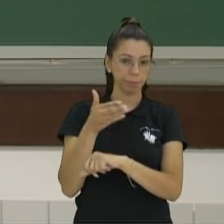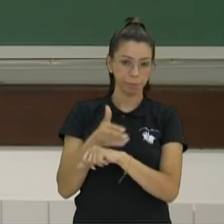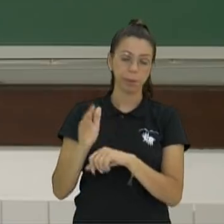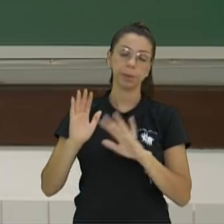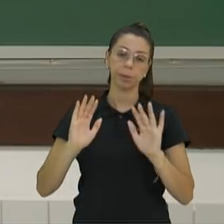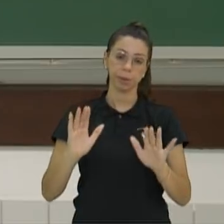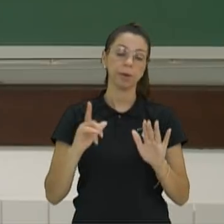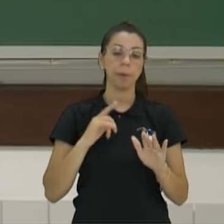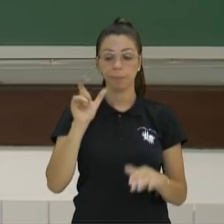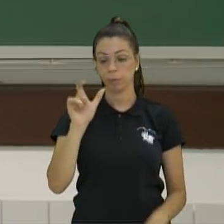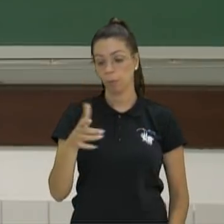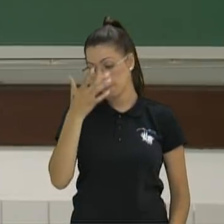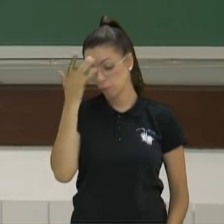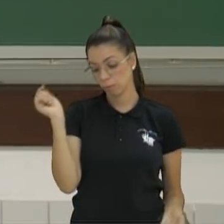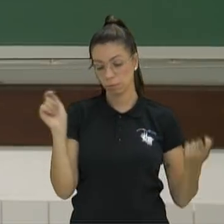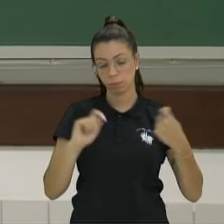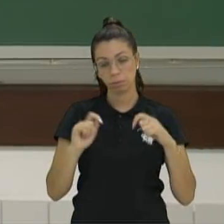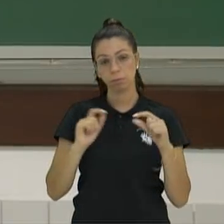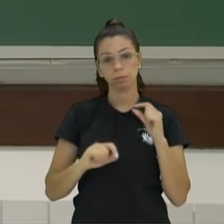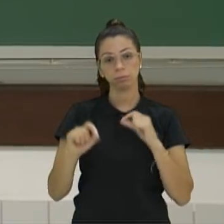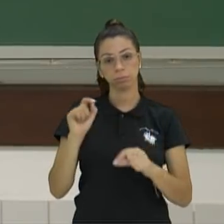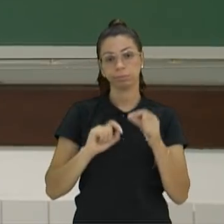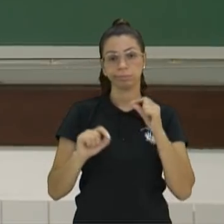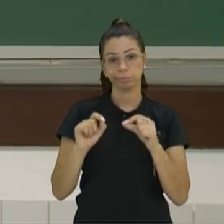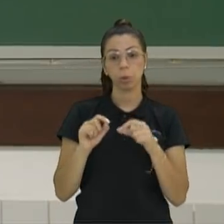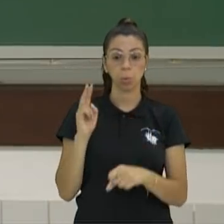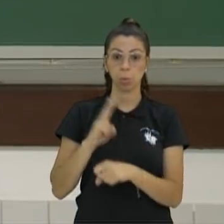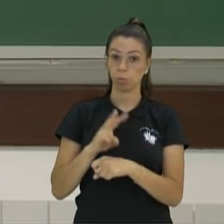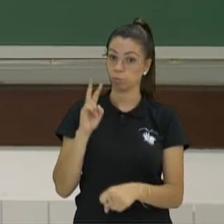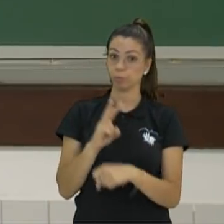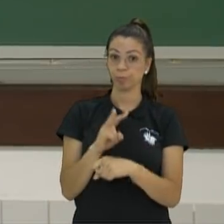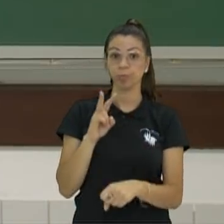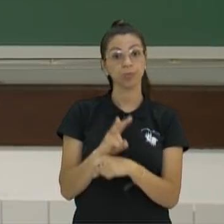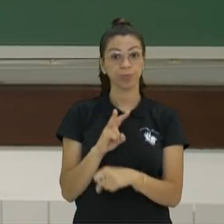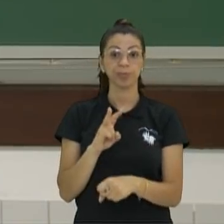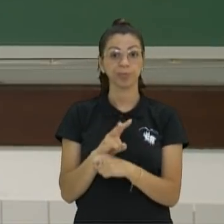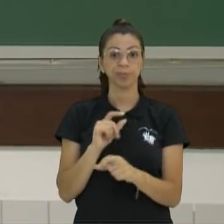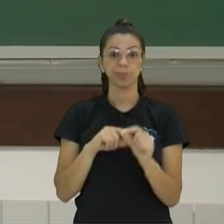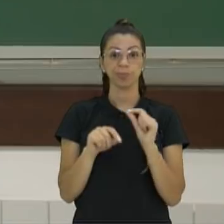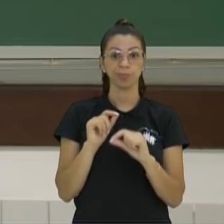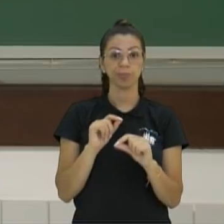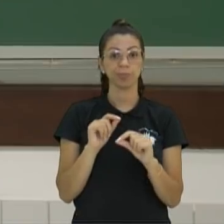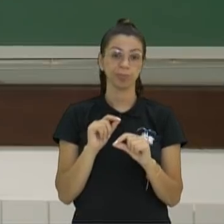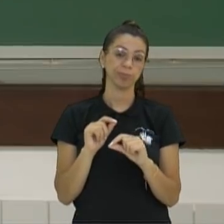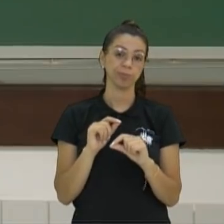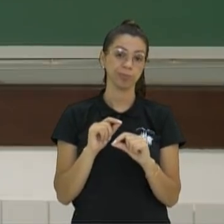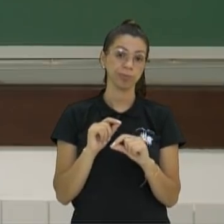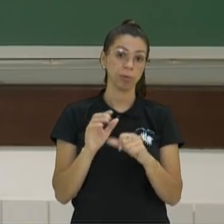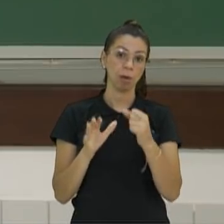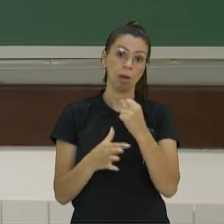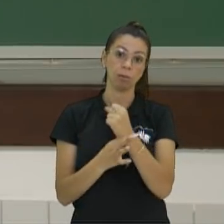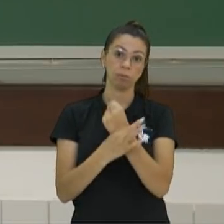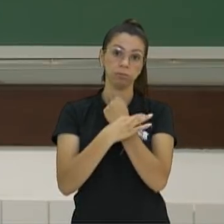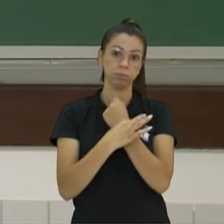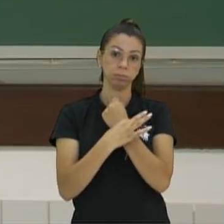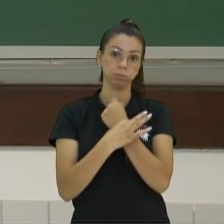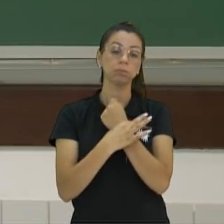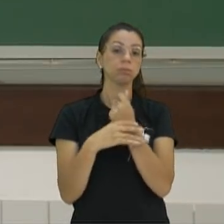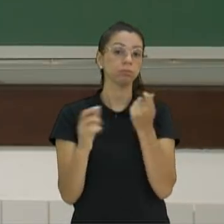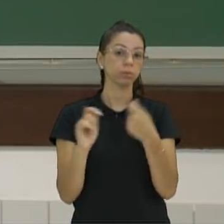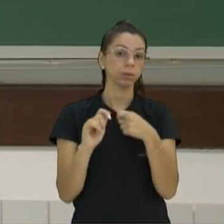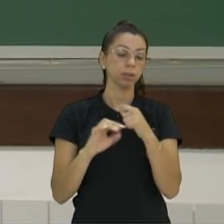o praticante sempre tem que zelar, tomar cuidado, é com a segurança, né? Então,